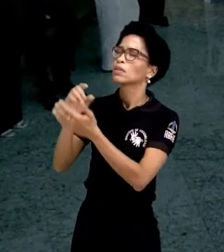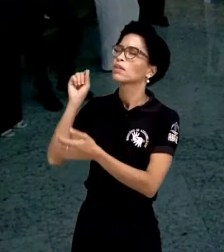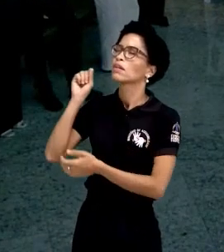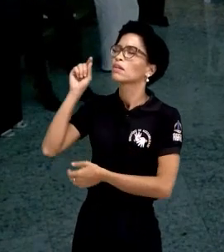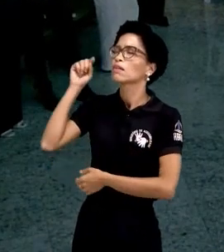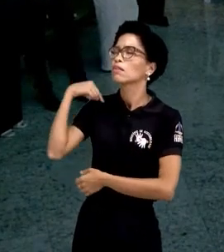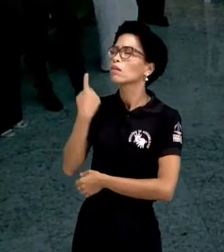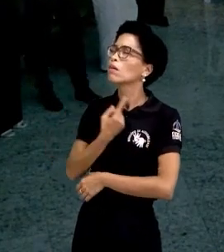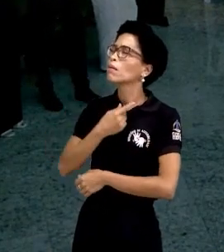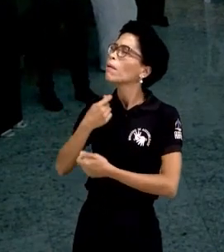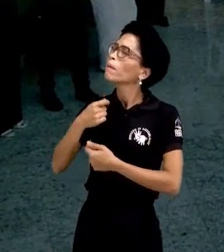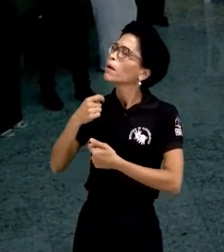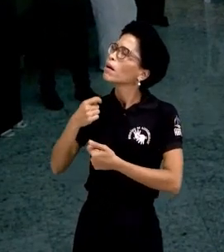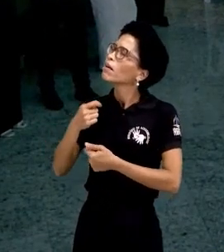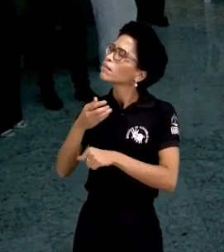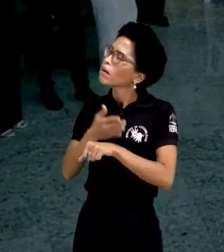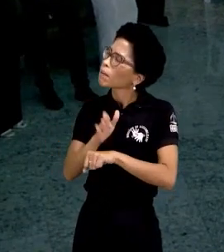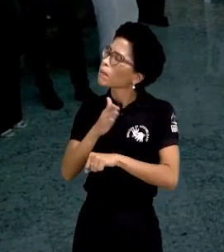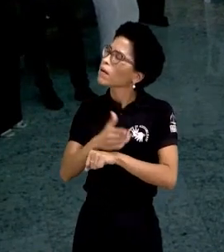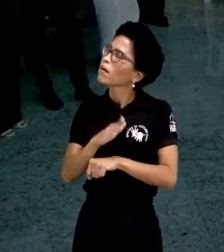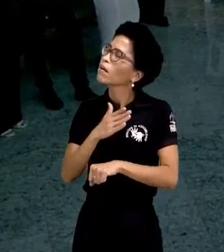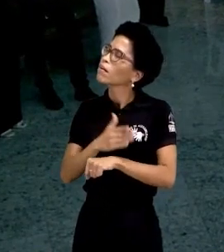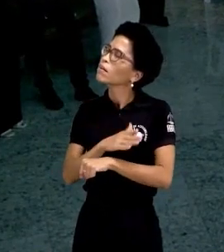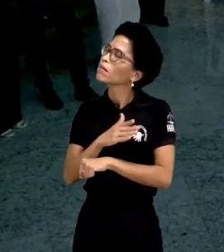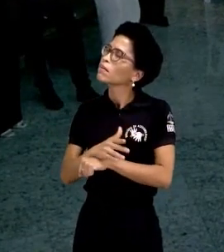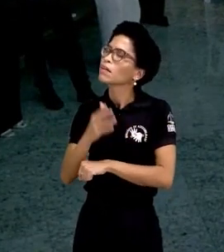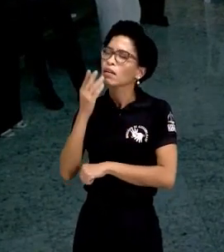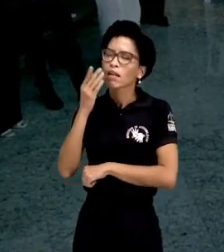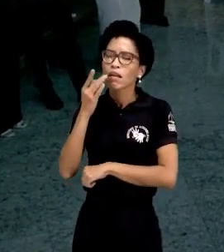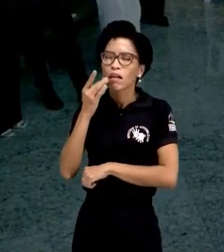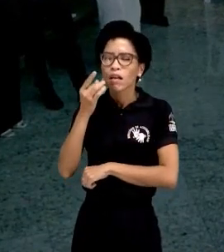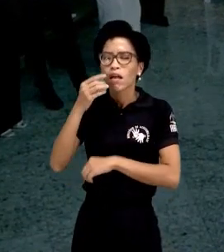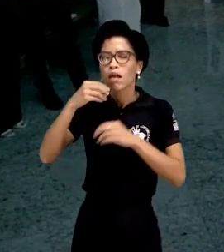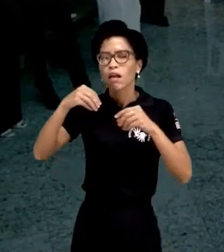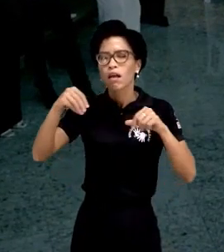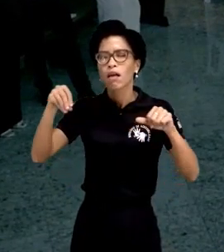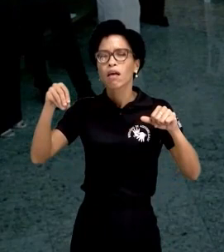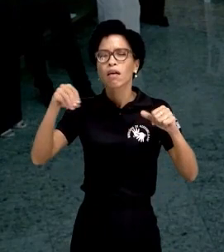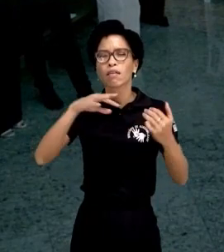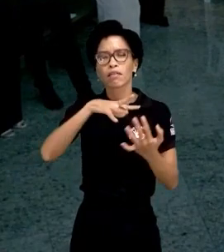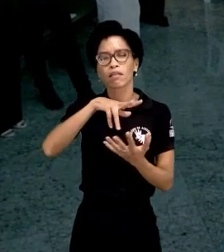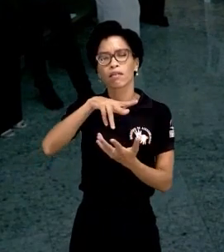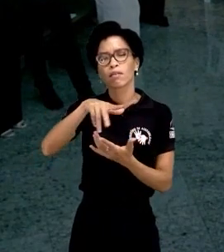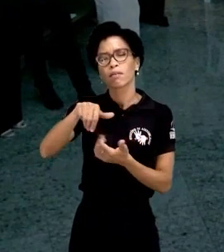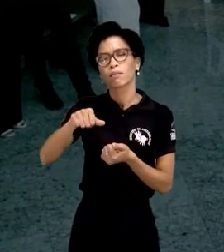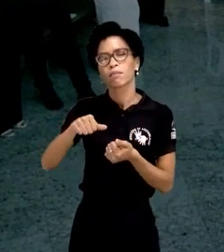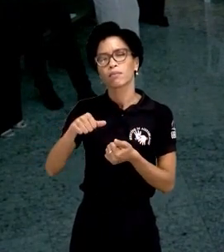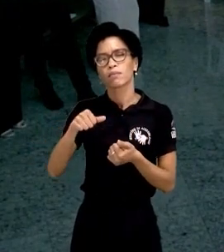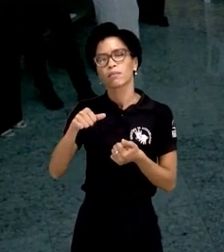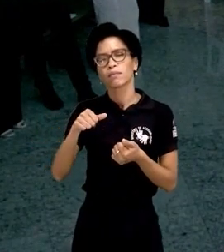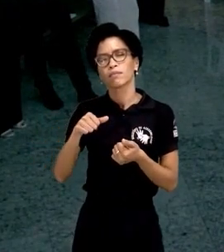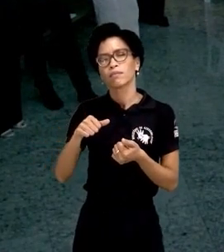terra. Esses elementos que promovem a diferença, Senhor Deus.